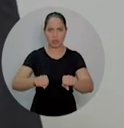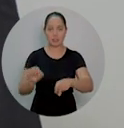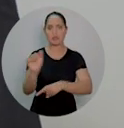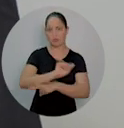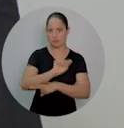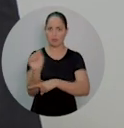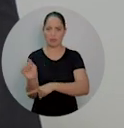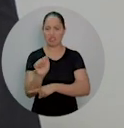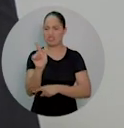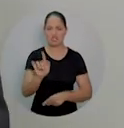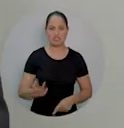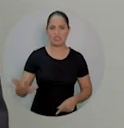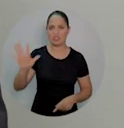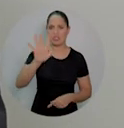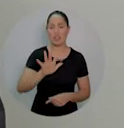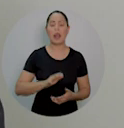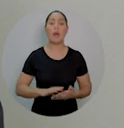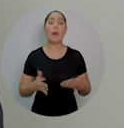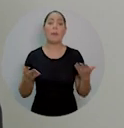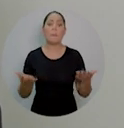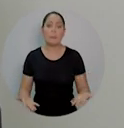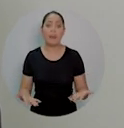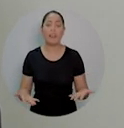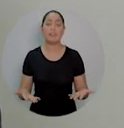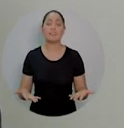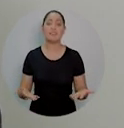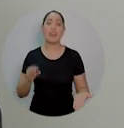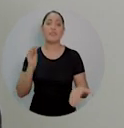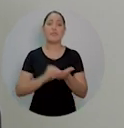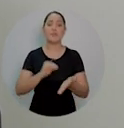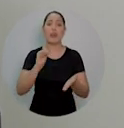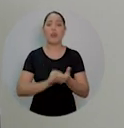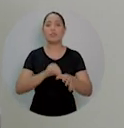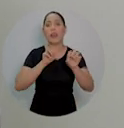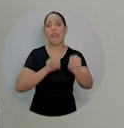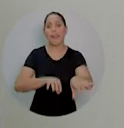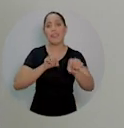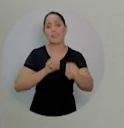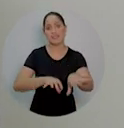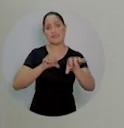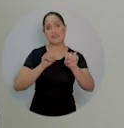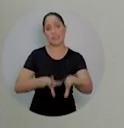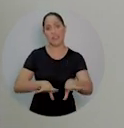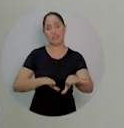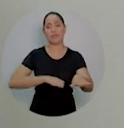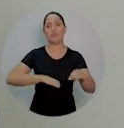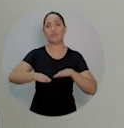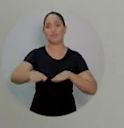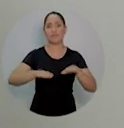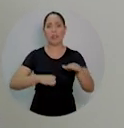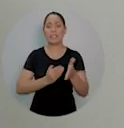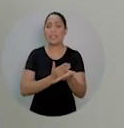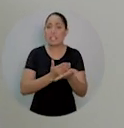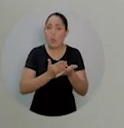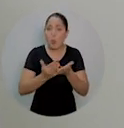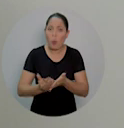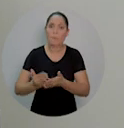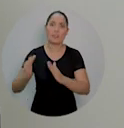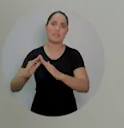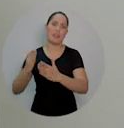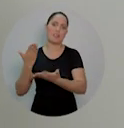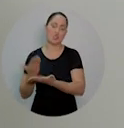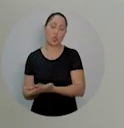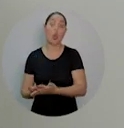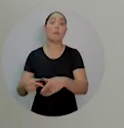motociclistas e motoristas em geral. Ainda falta muito o que fazer com relação à educação. A educação do trânsito ela tem que estar dentro das escolas.